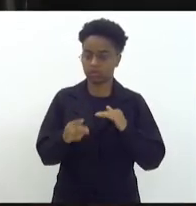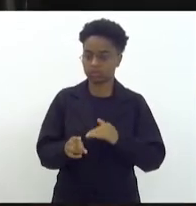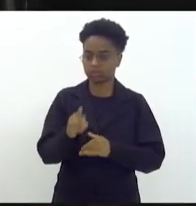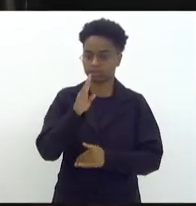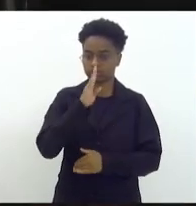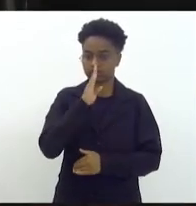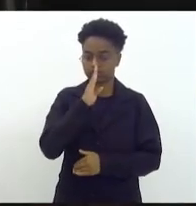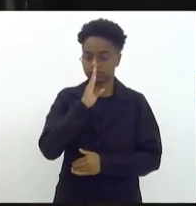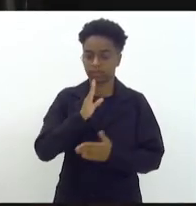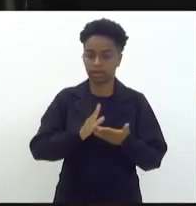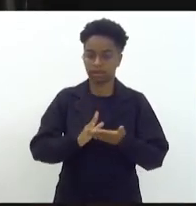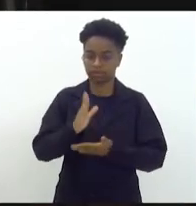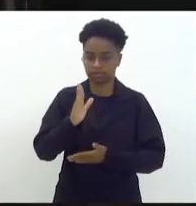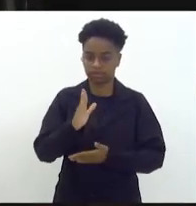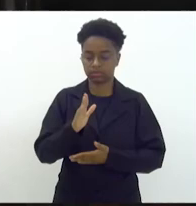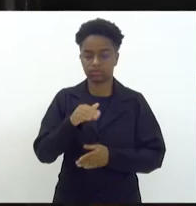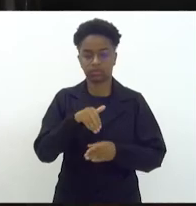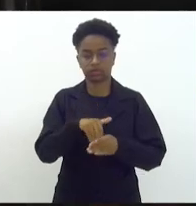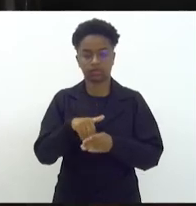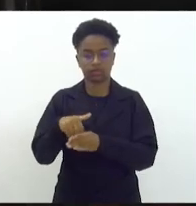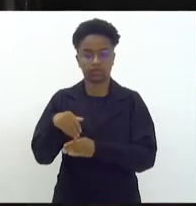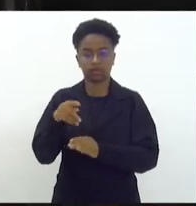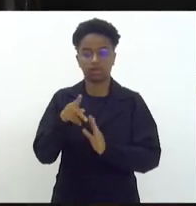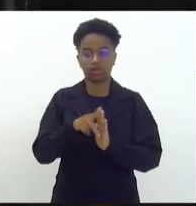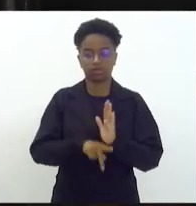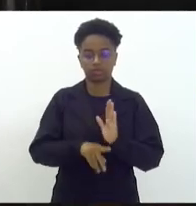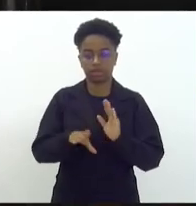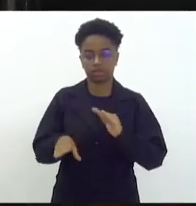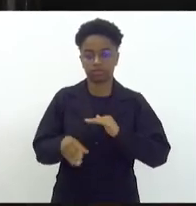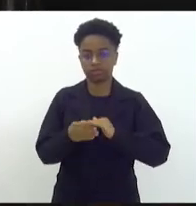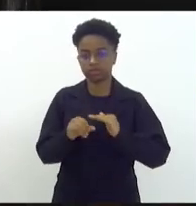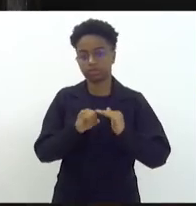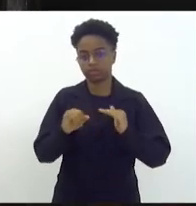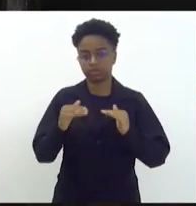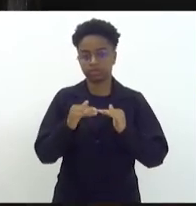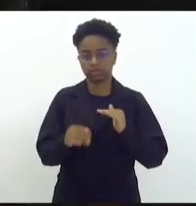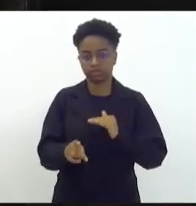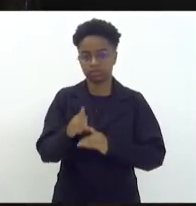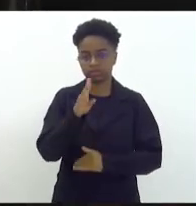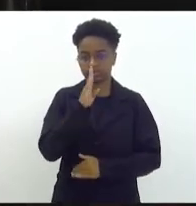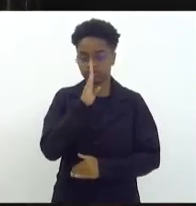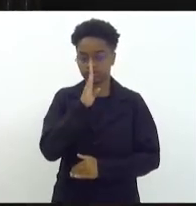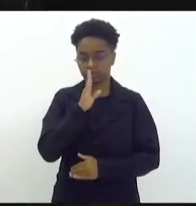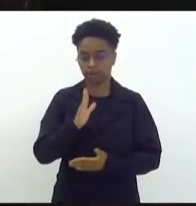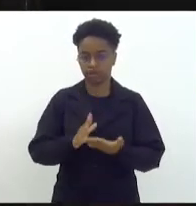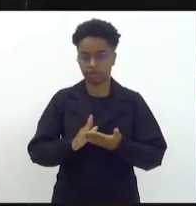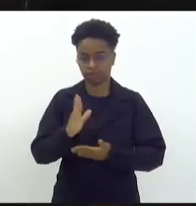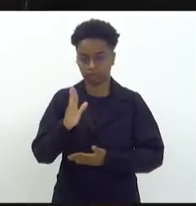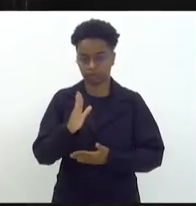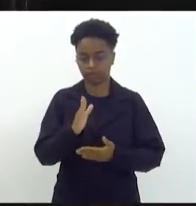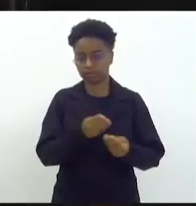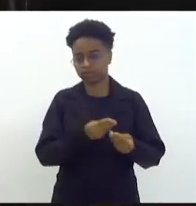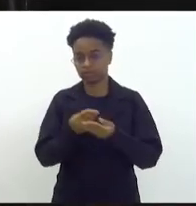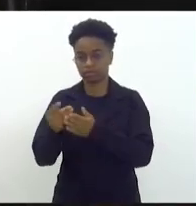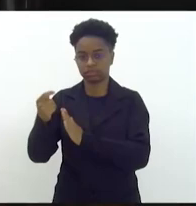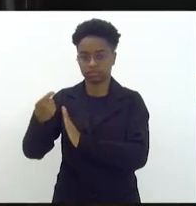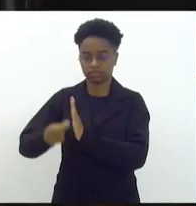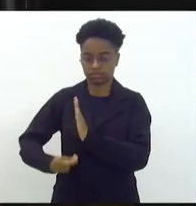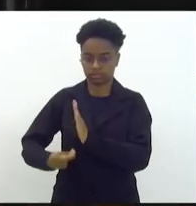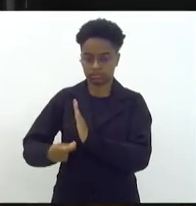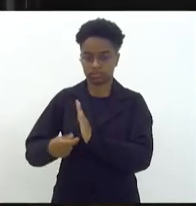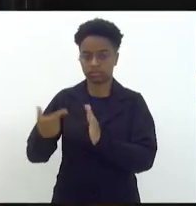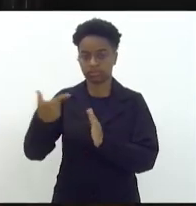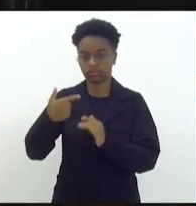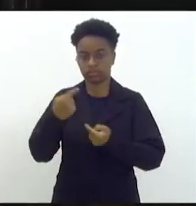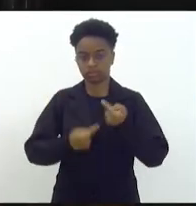estão, aprovado. Em votação o projeto assim emendado. Senhores que aprovam, permaneçam como estão, aprovado. Vai redação do vencido para